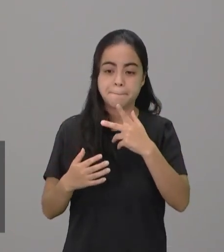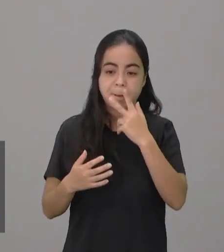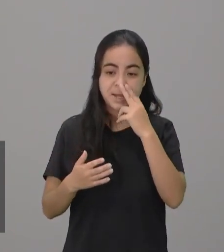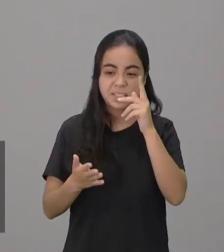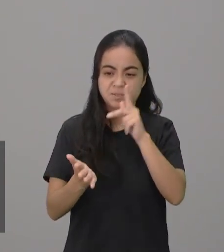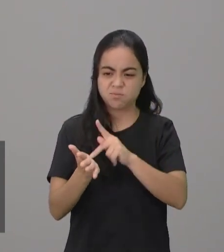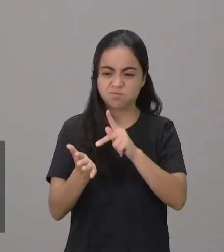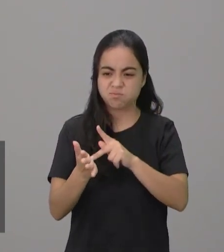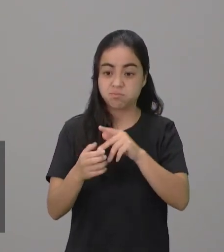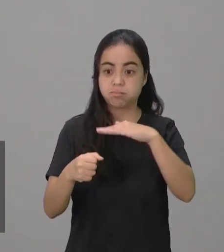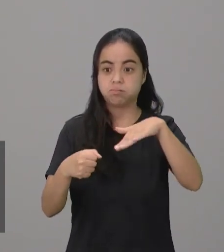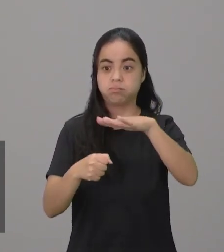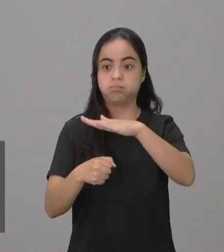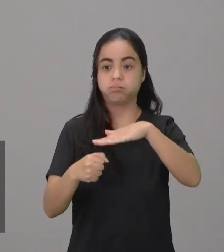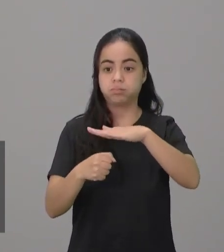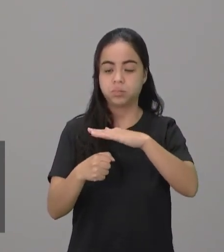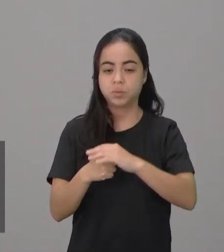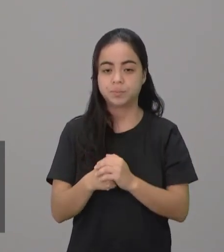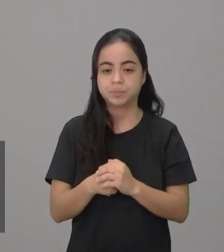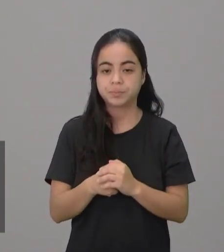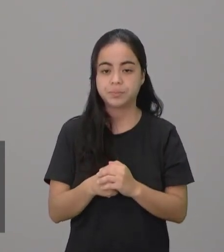momento aquilo que parece ser